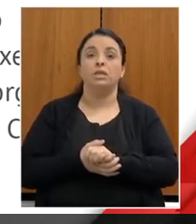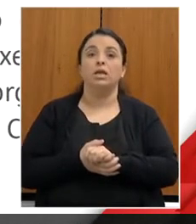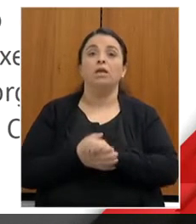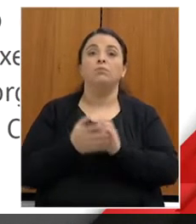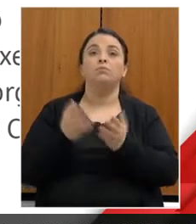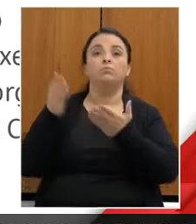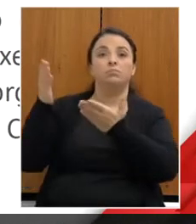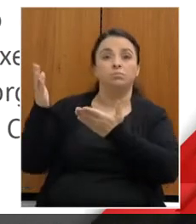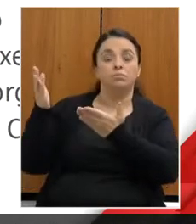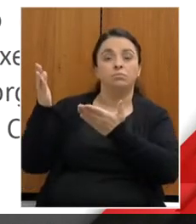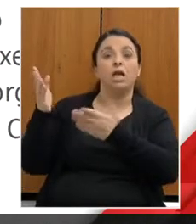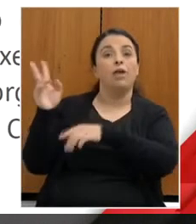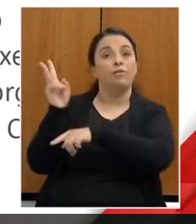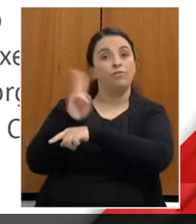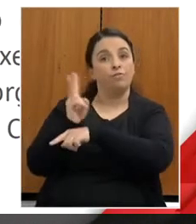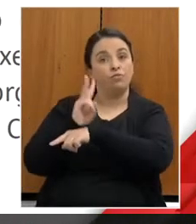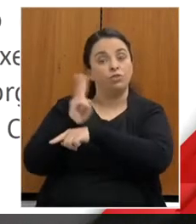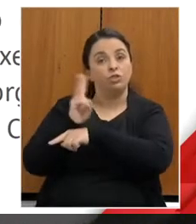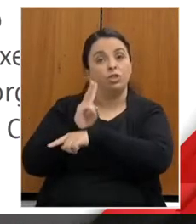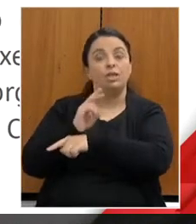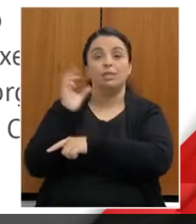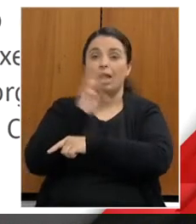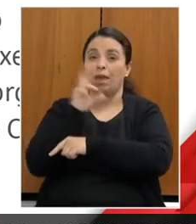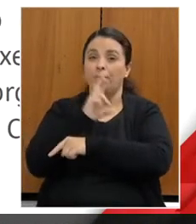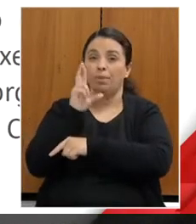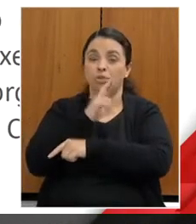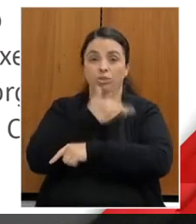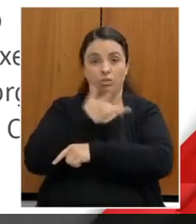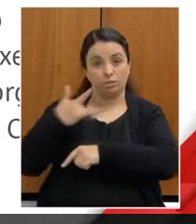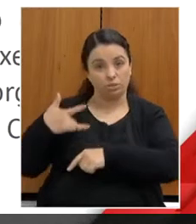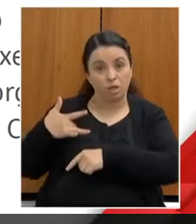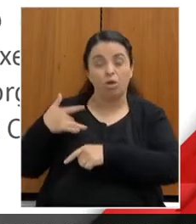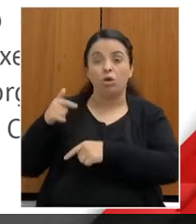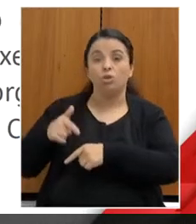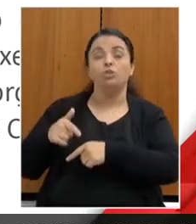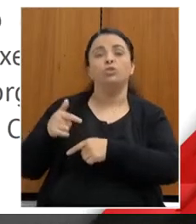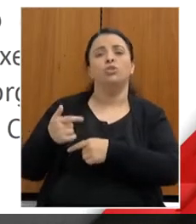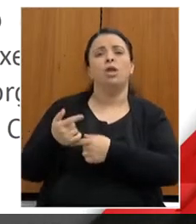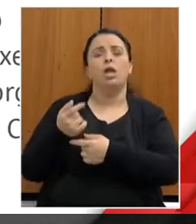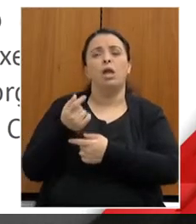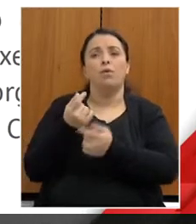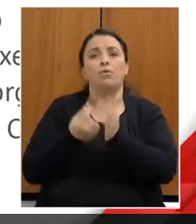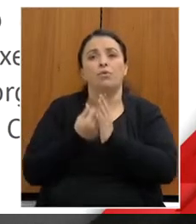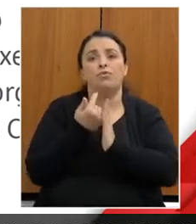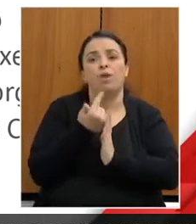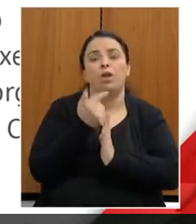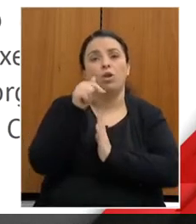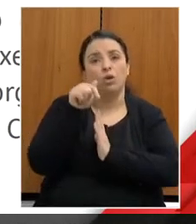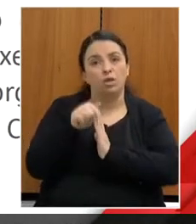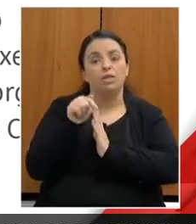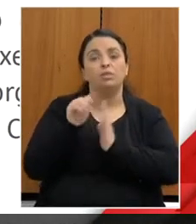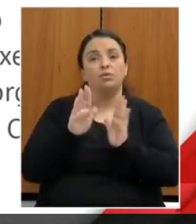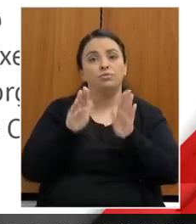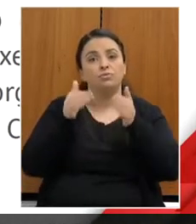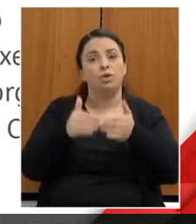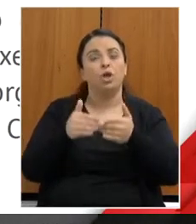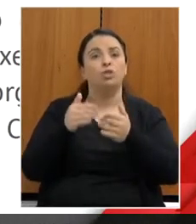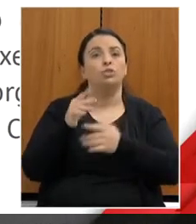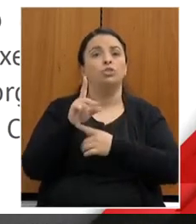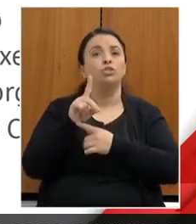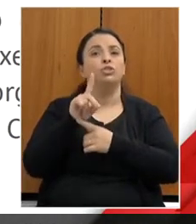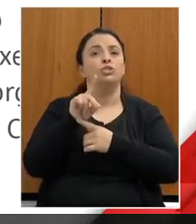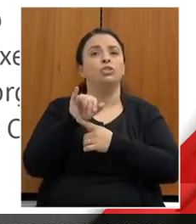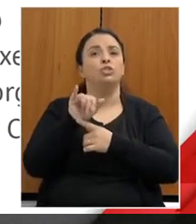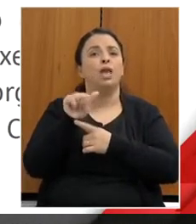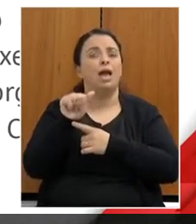à vigilância às emergências de saúde pública, parte dos valores não executados se refere ao orçamento destinado a diárias e passagens